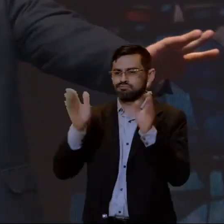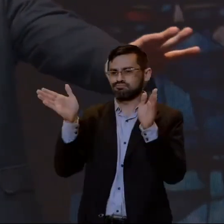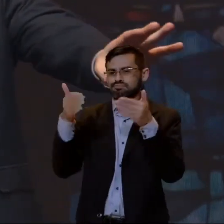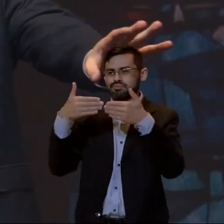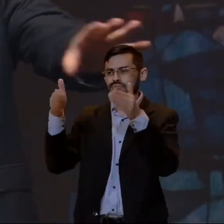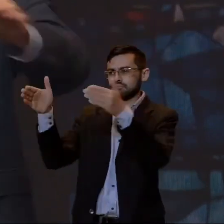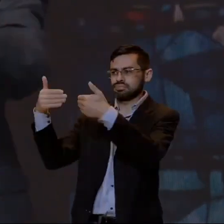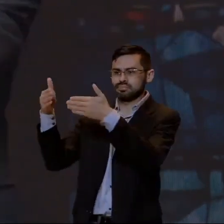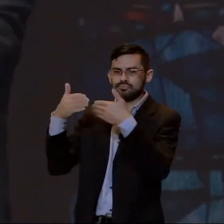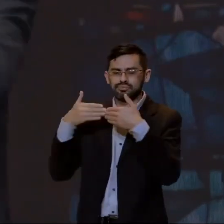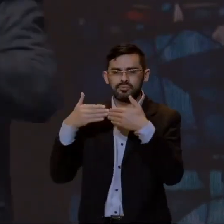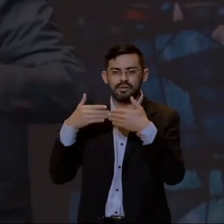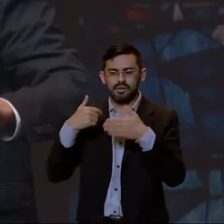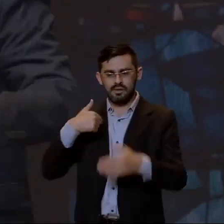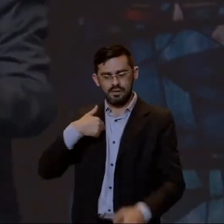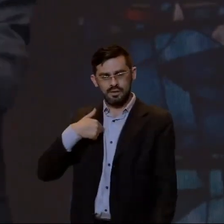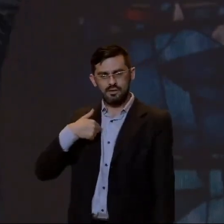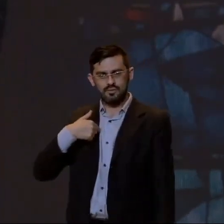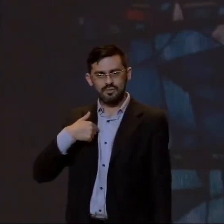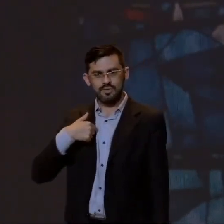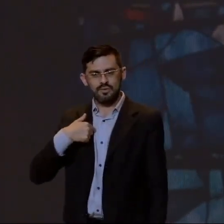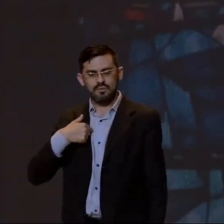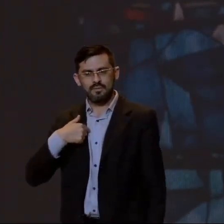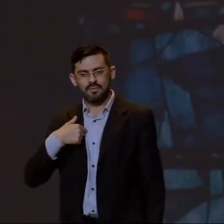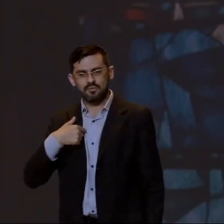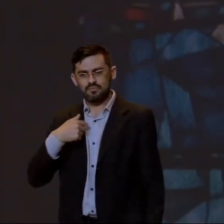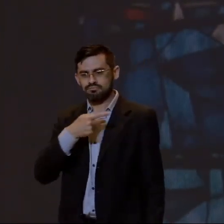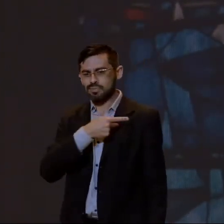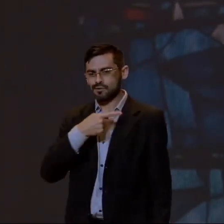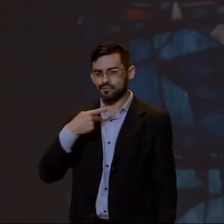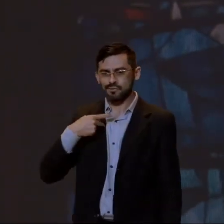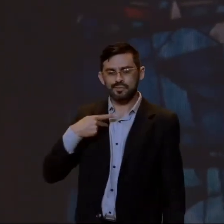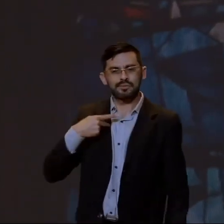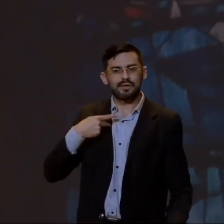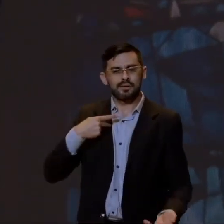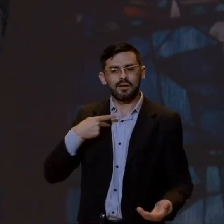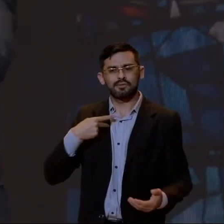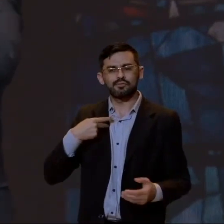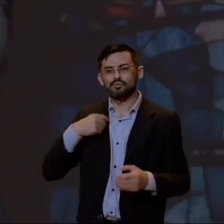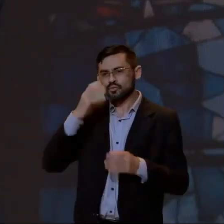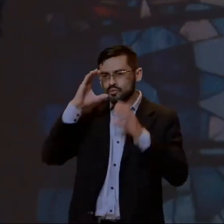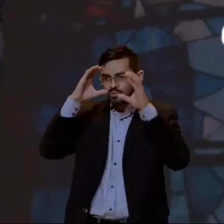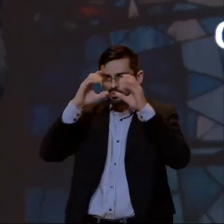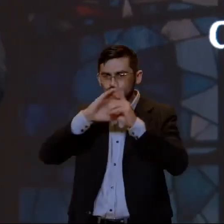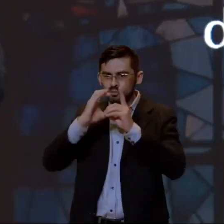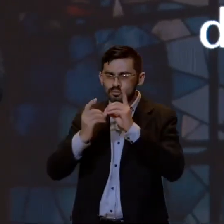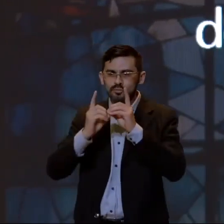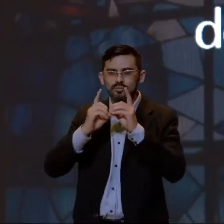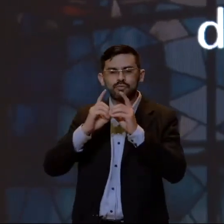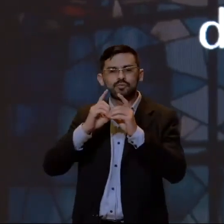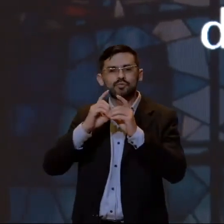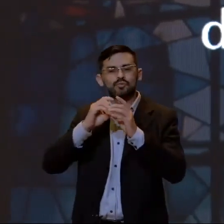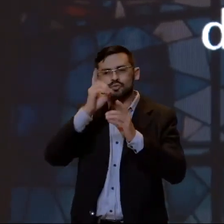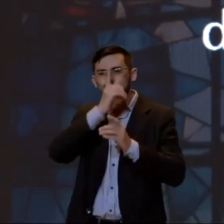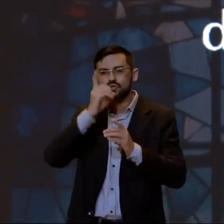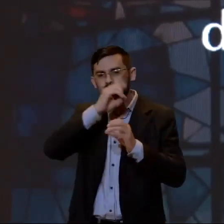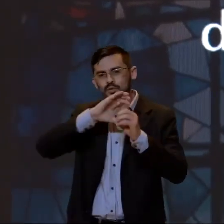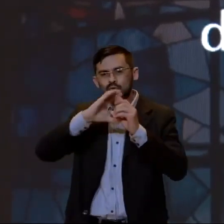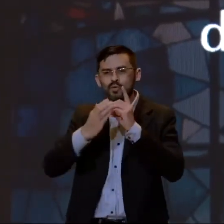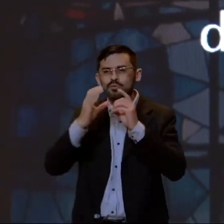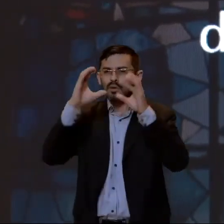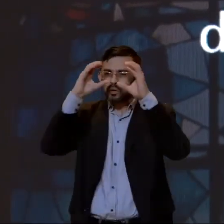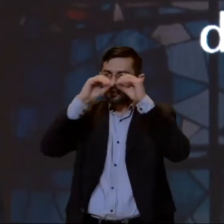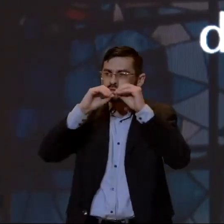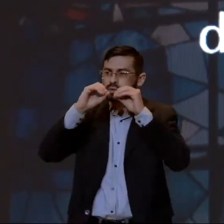fechado. Estava eu, o pastor Paulo Davi e os dois, sentados ali num domingo à noite, como hoje, vieram